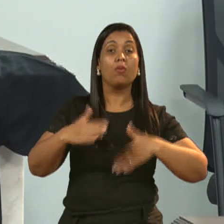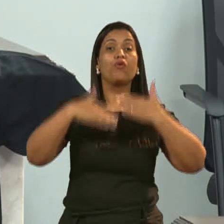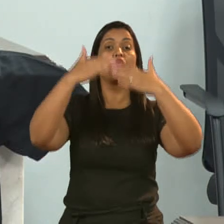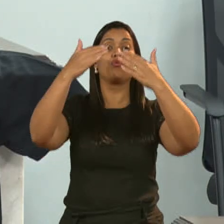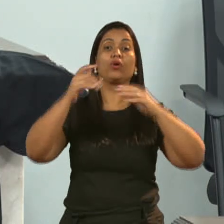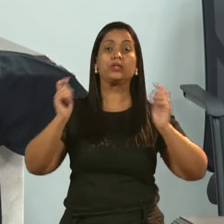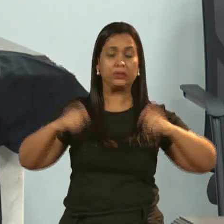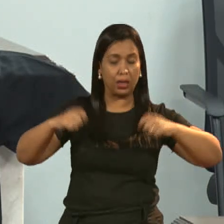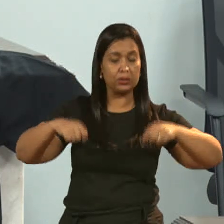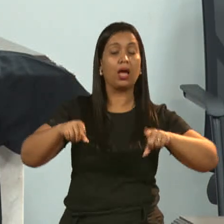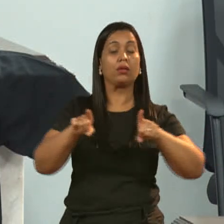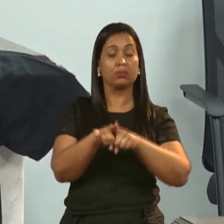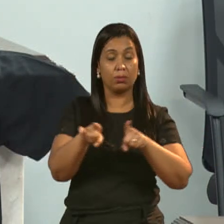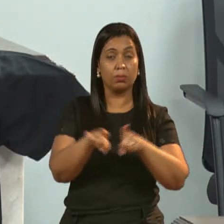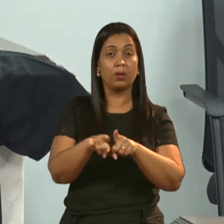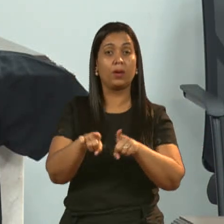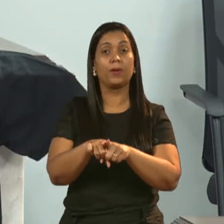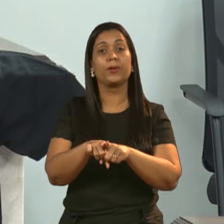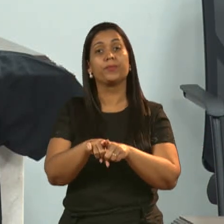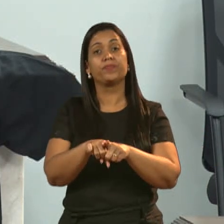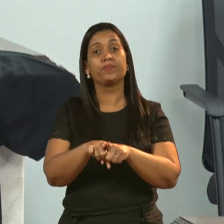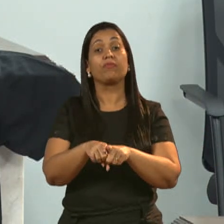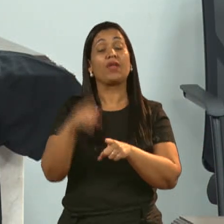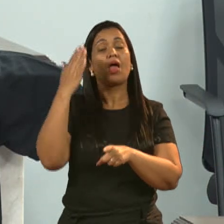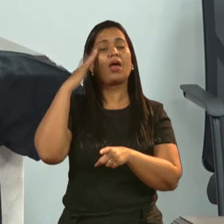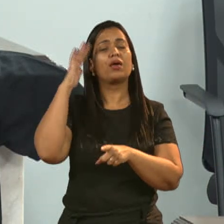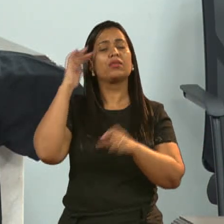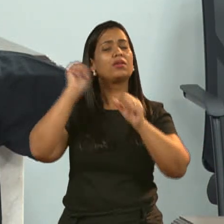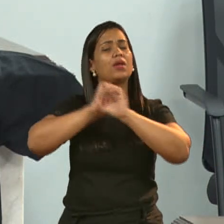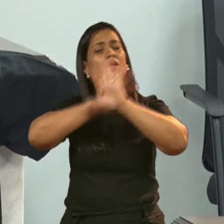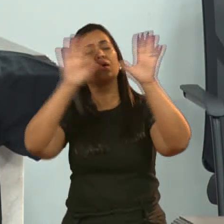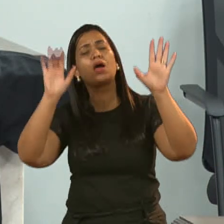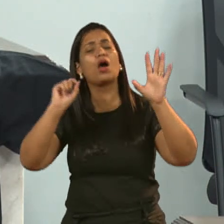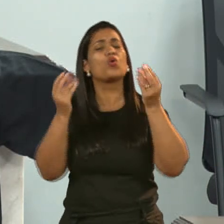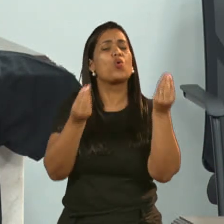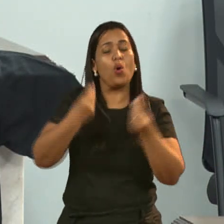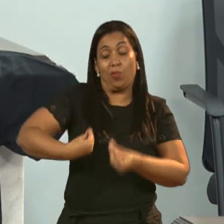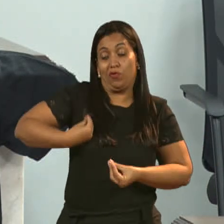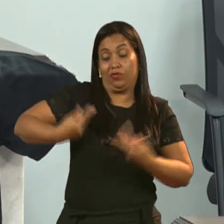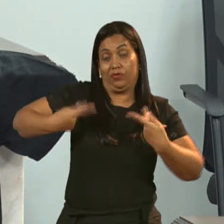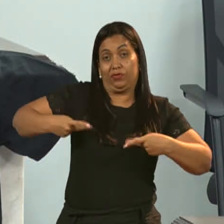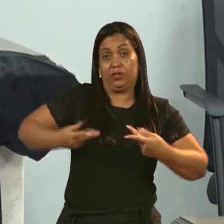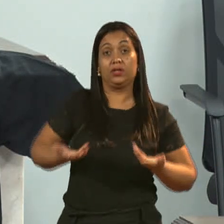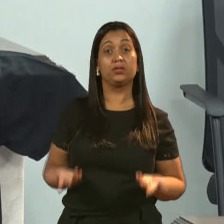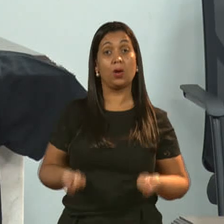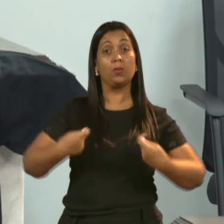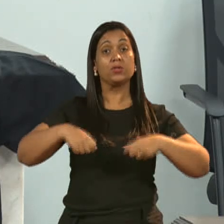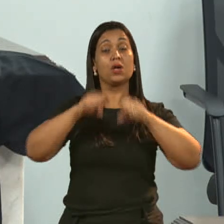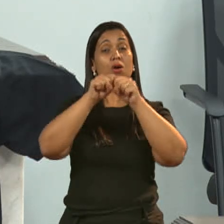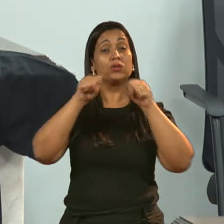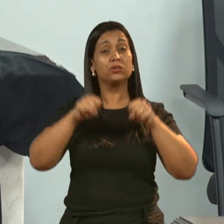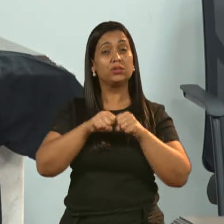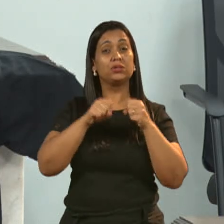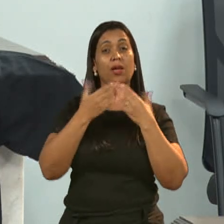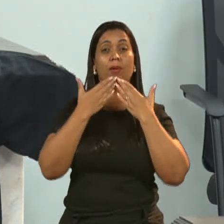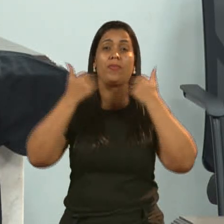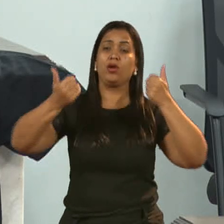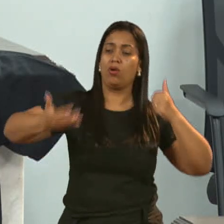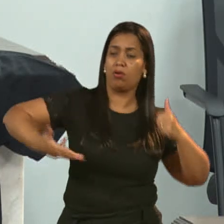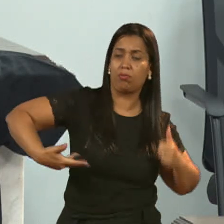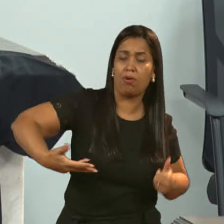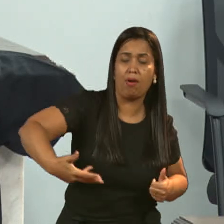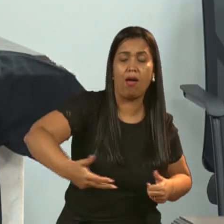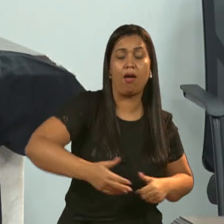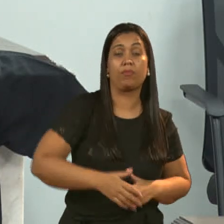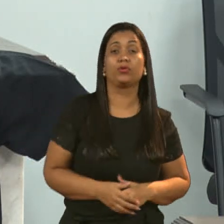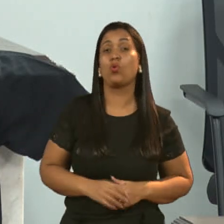e consegue entender a dimensão do que você carrega. Portanto, precisamos de um sistema mais operacional e rápido. O